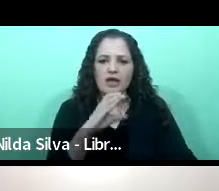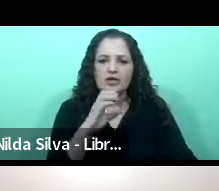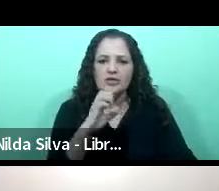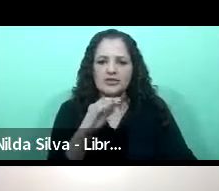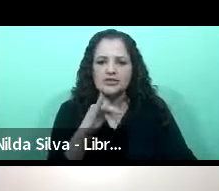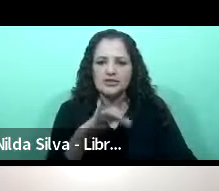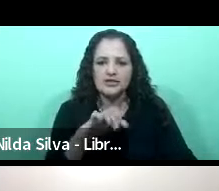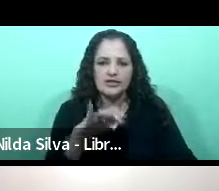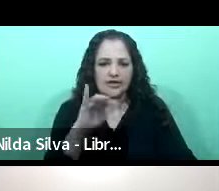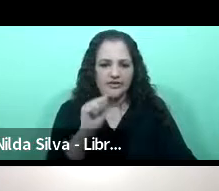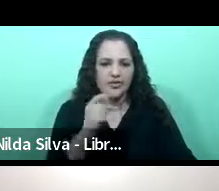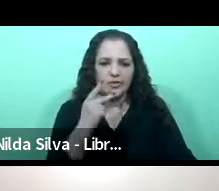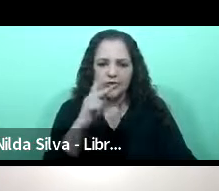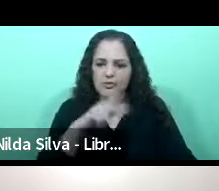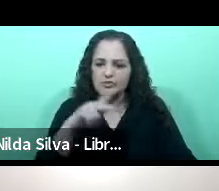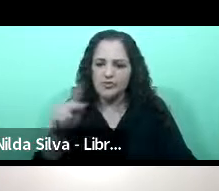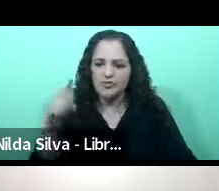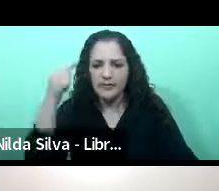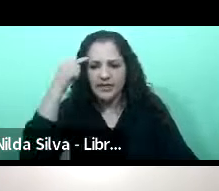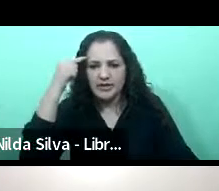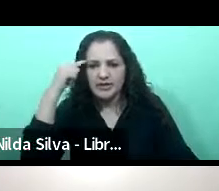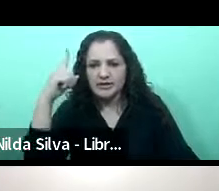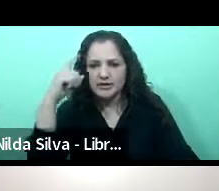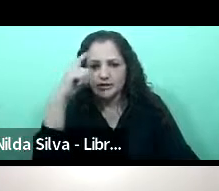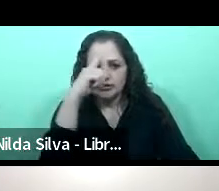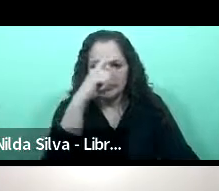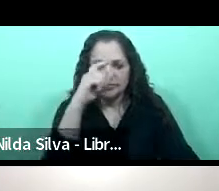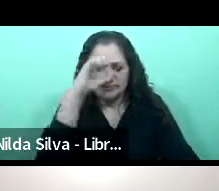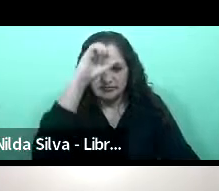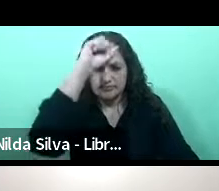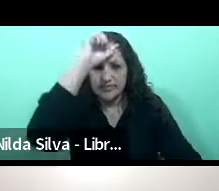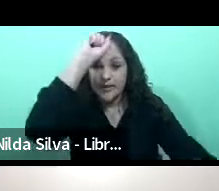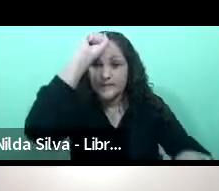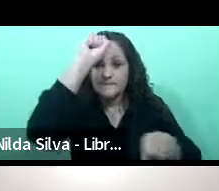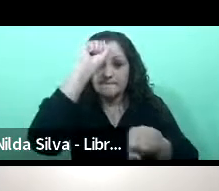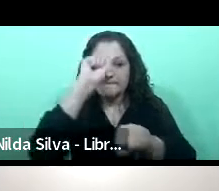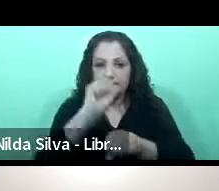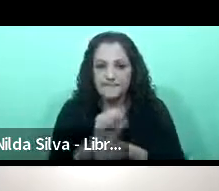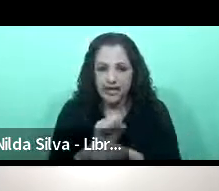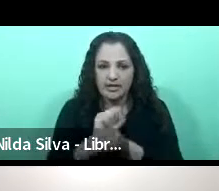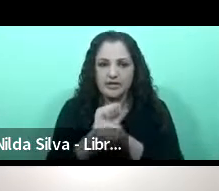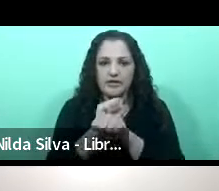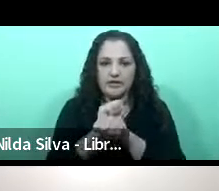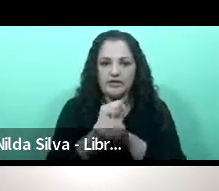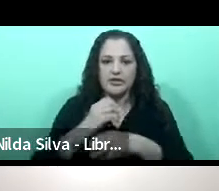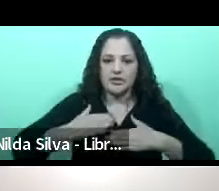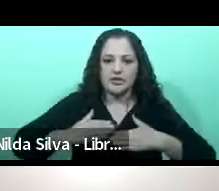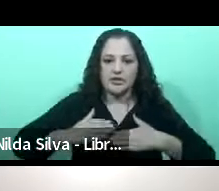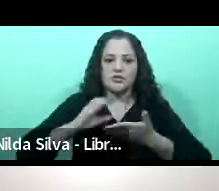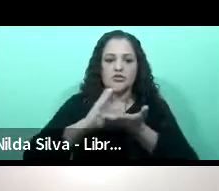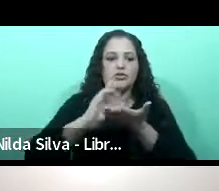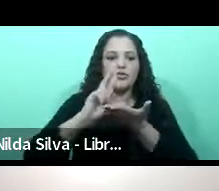como uma dificuldade de aprendizagem, para tudo. Qual é o meu currículo? Eu vou continuar